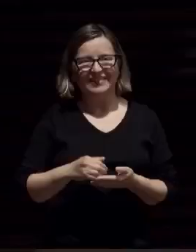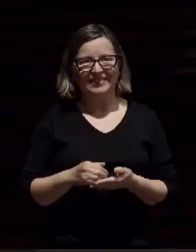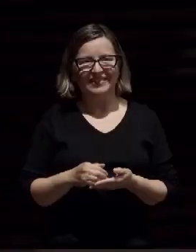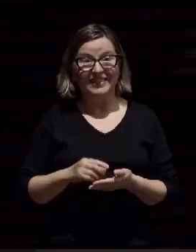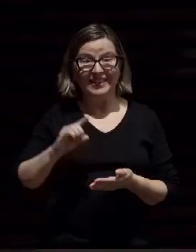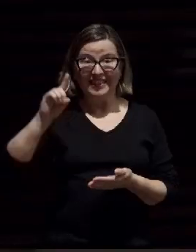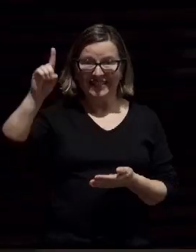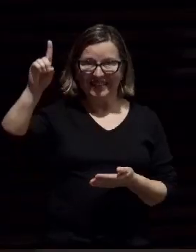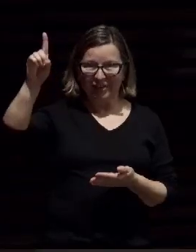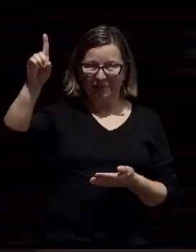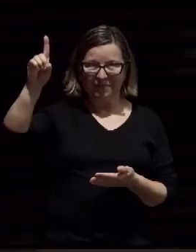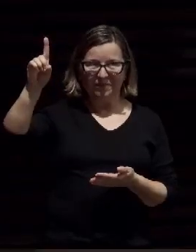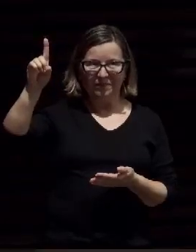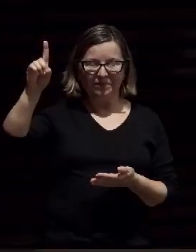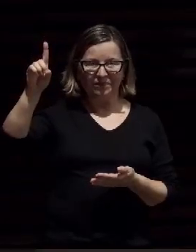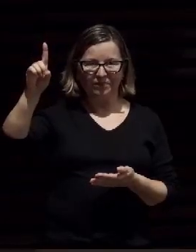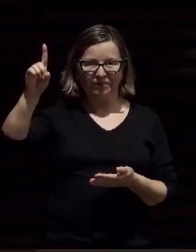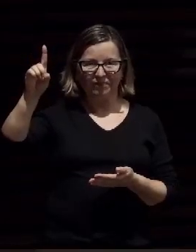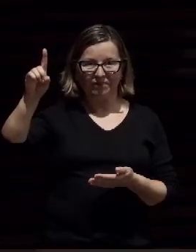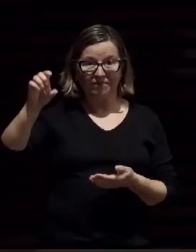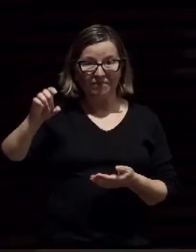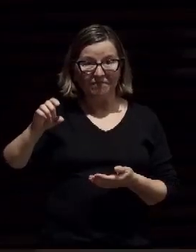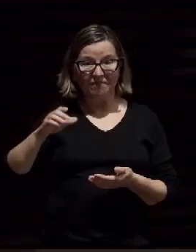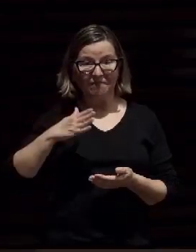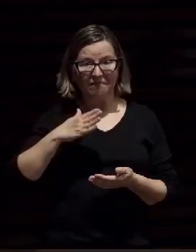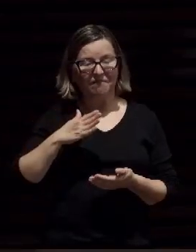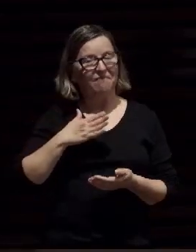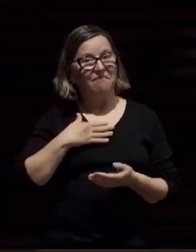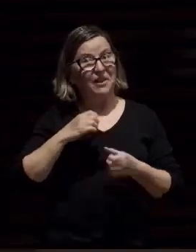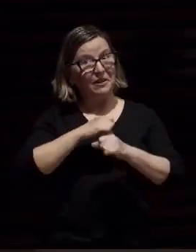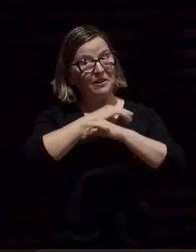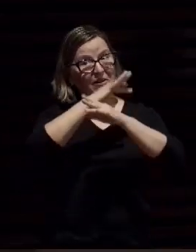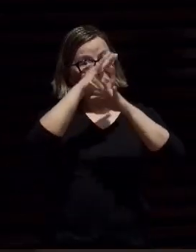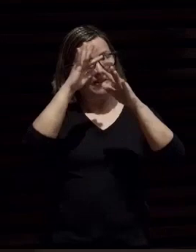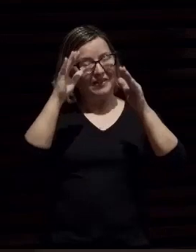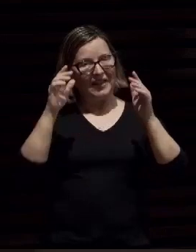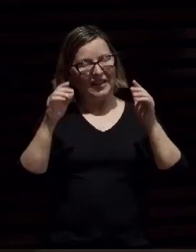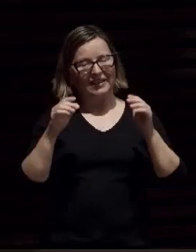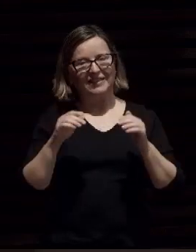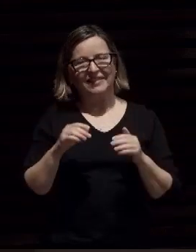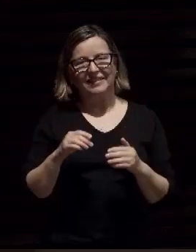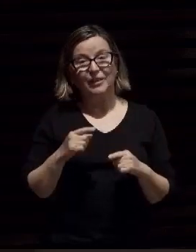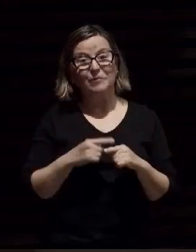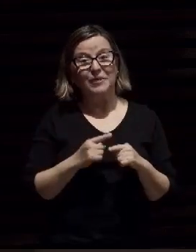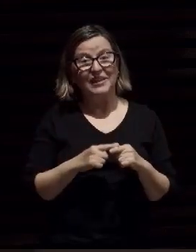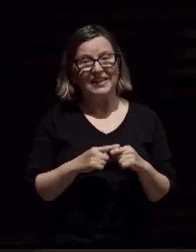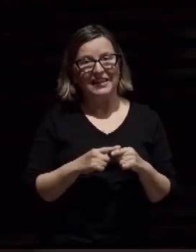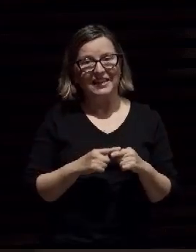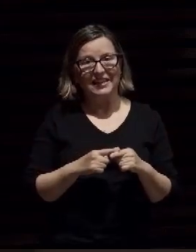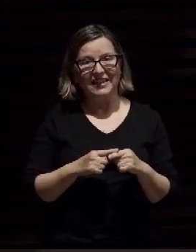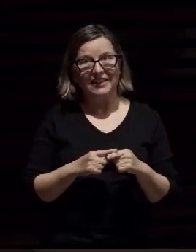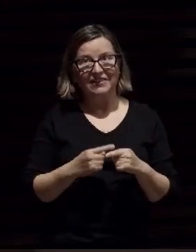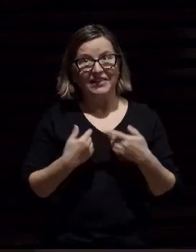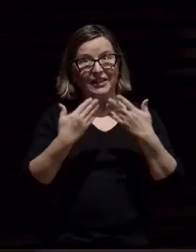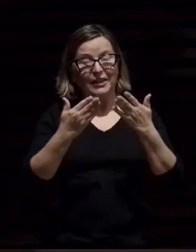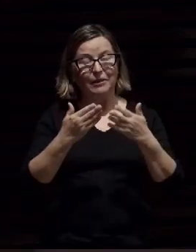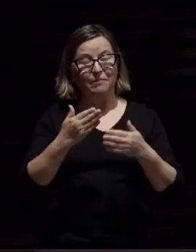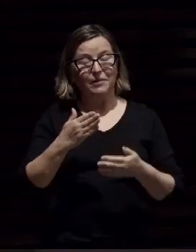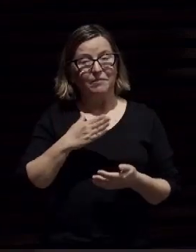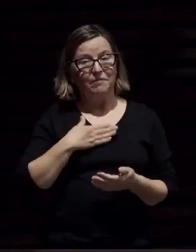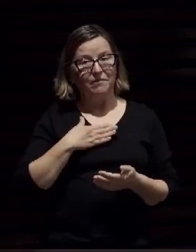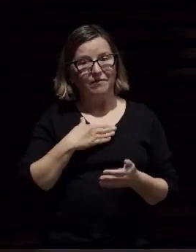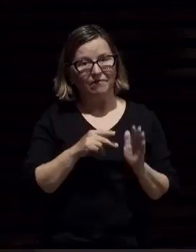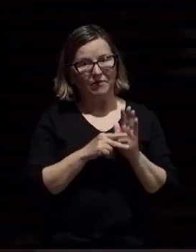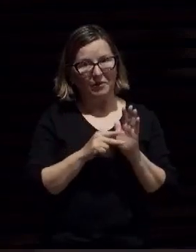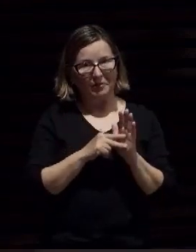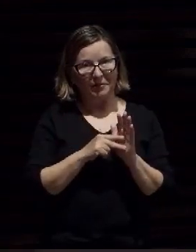Ele me glorificará, porque há de receber do que é meu